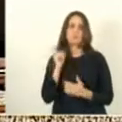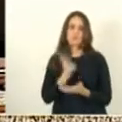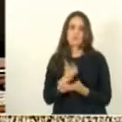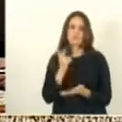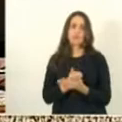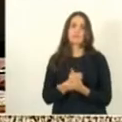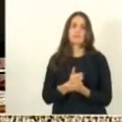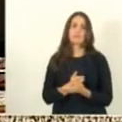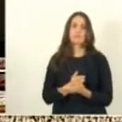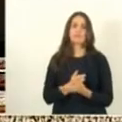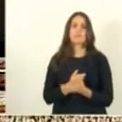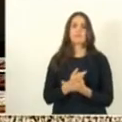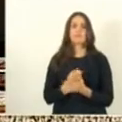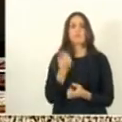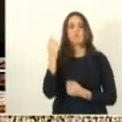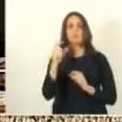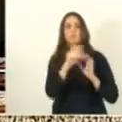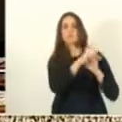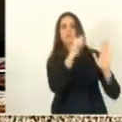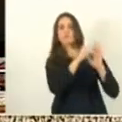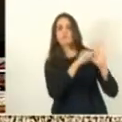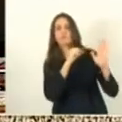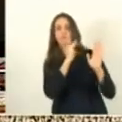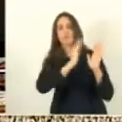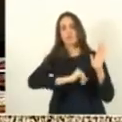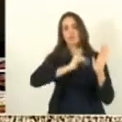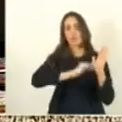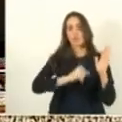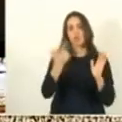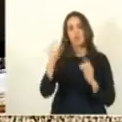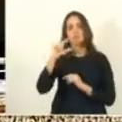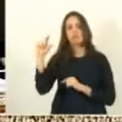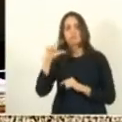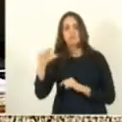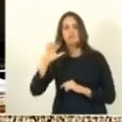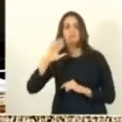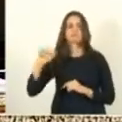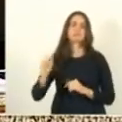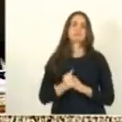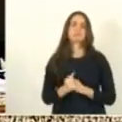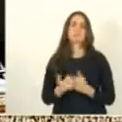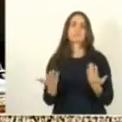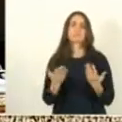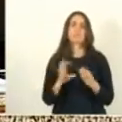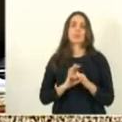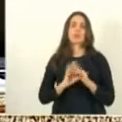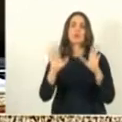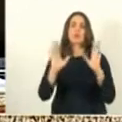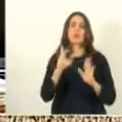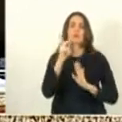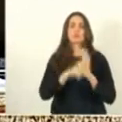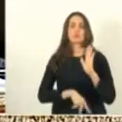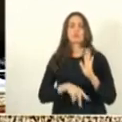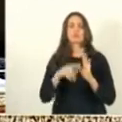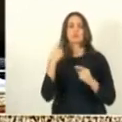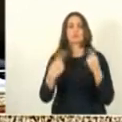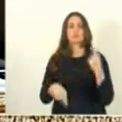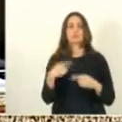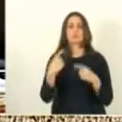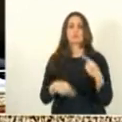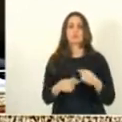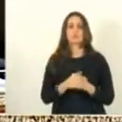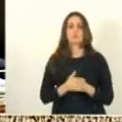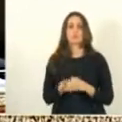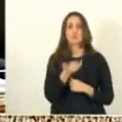manteve alguns S's também no projeto. Nesse momento, eu coloco o projeto em discussão. O